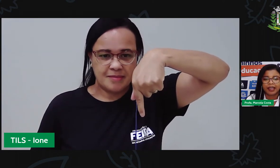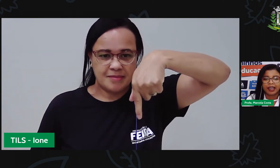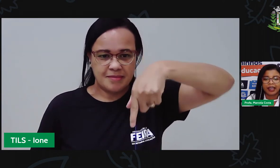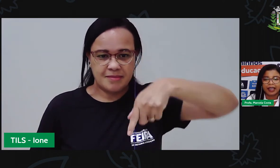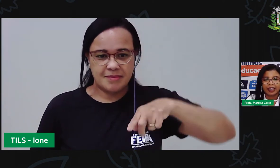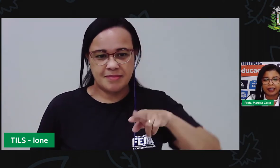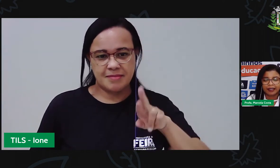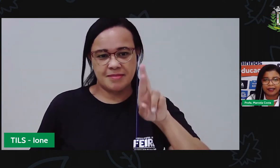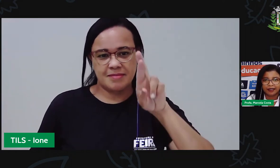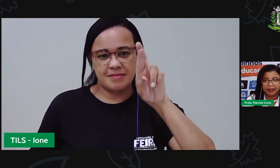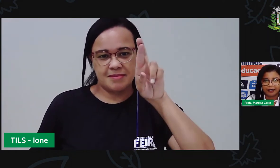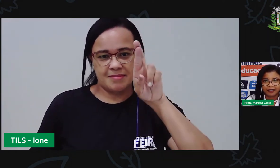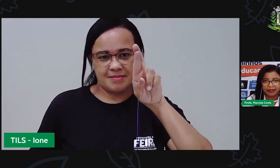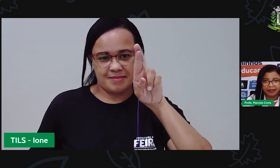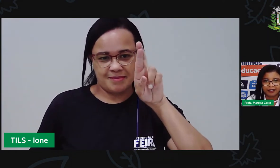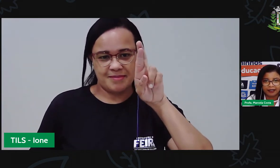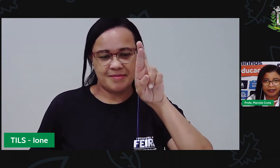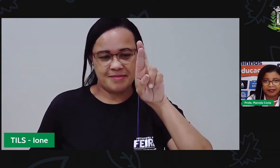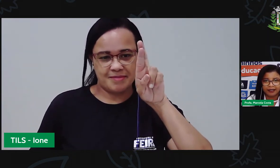Rê